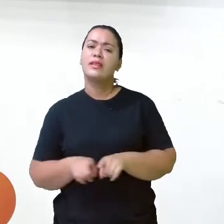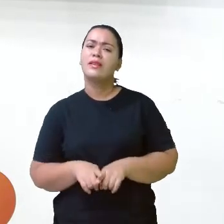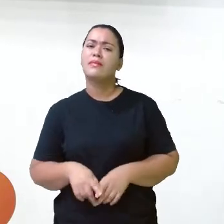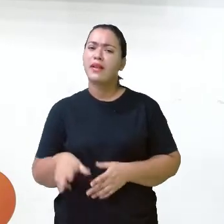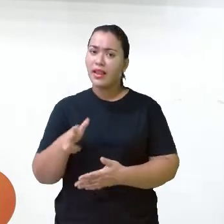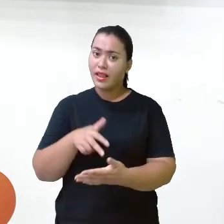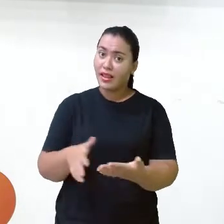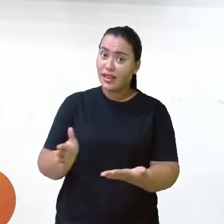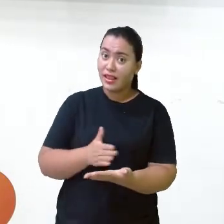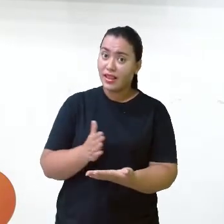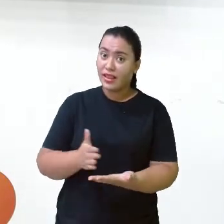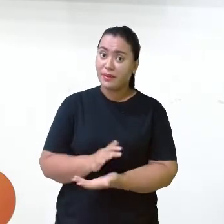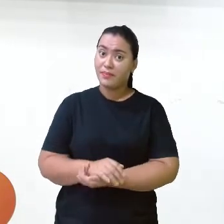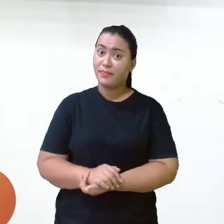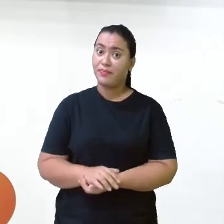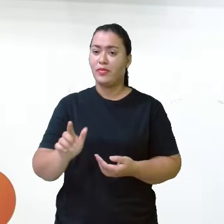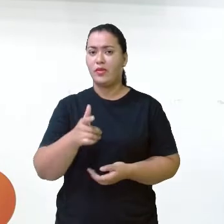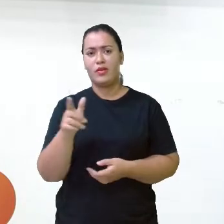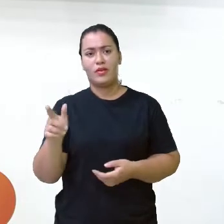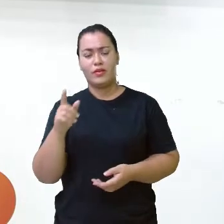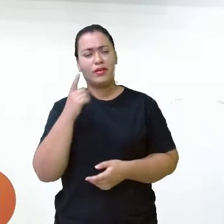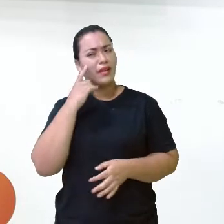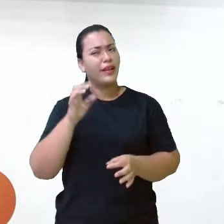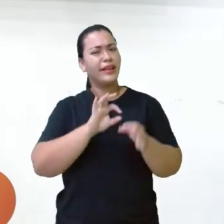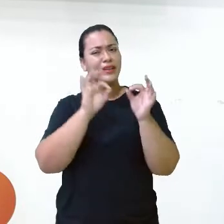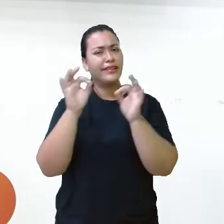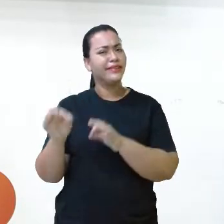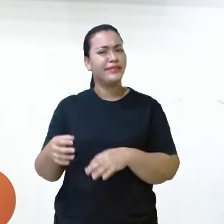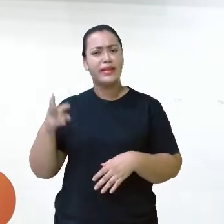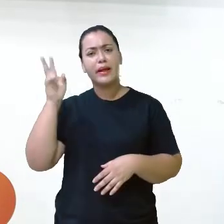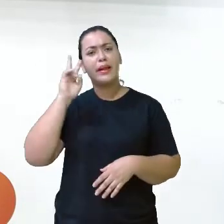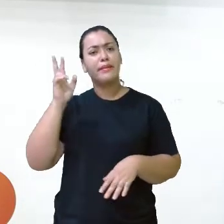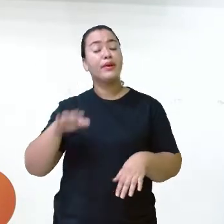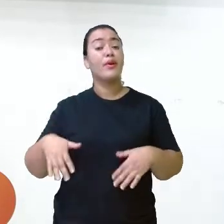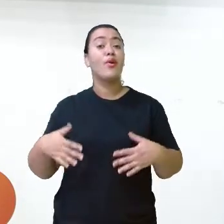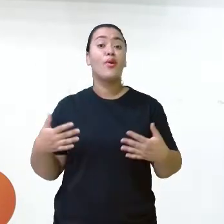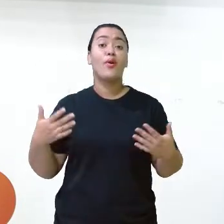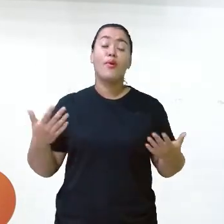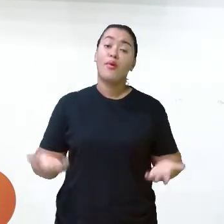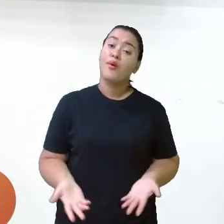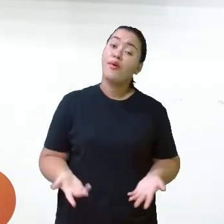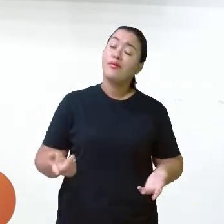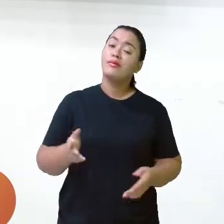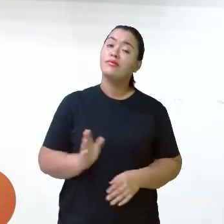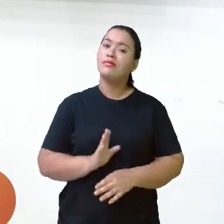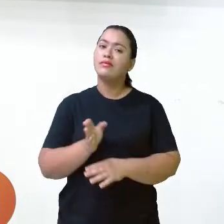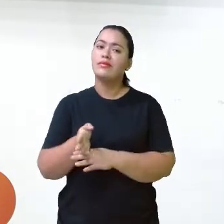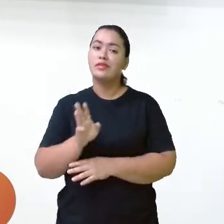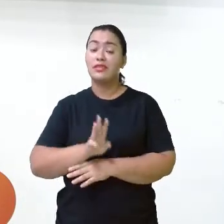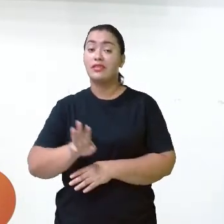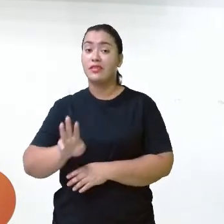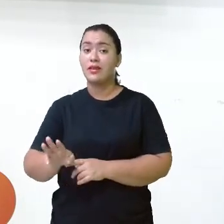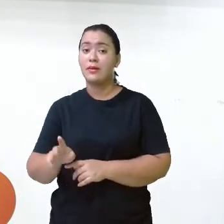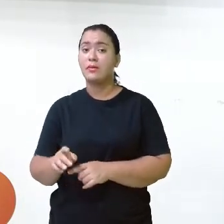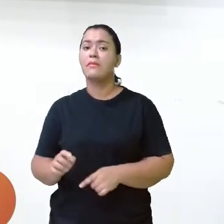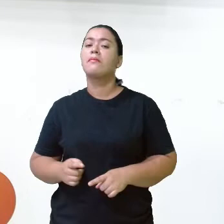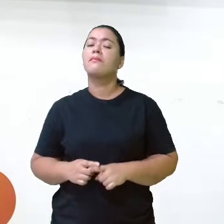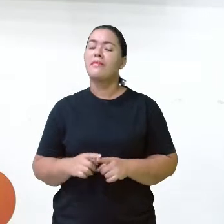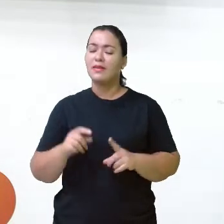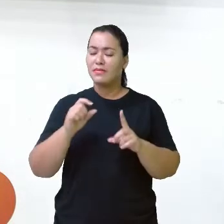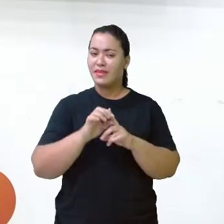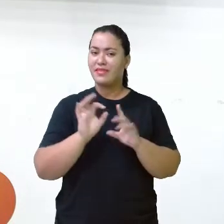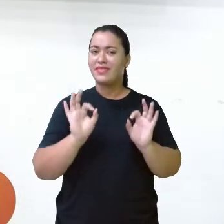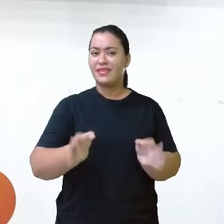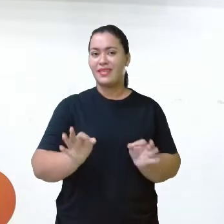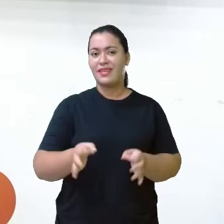livros? E os outros não assistiram à aula, não lembravam ou não foram na árvore de livro, mas a palavra é esta